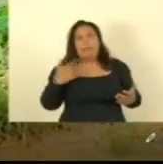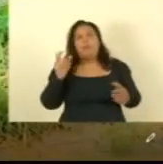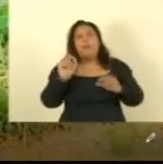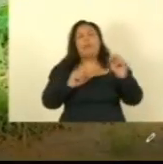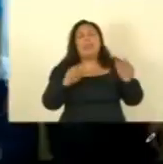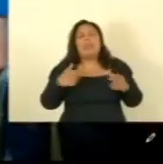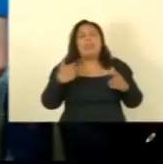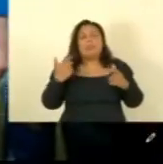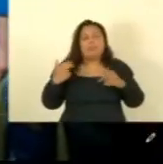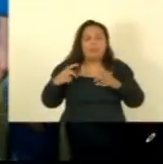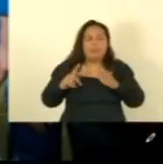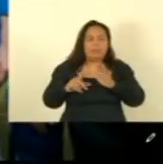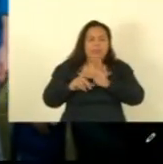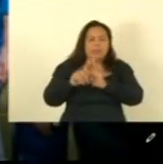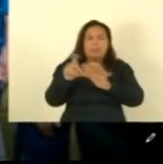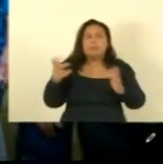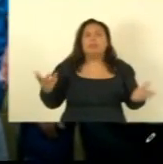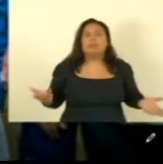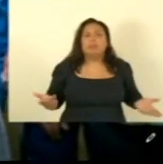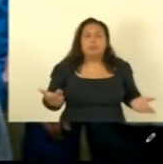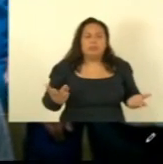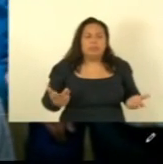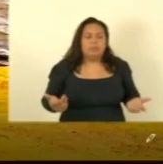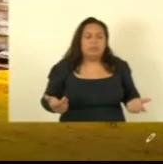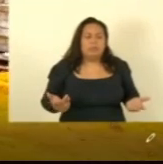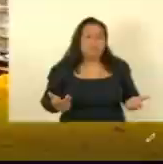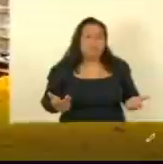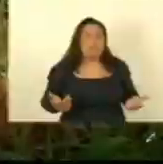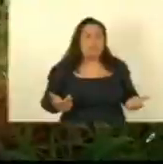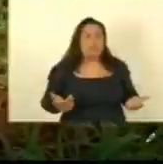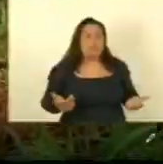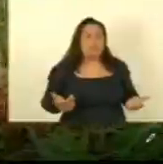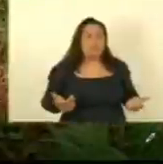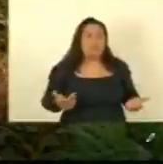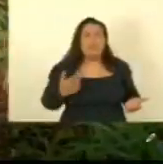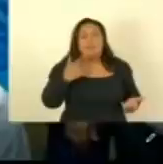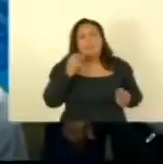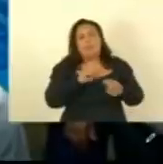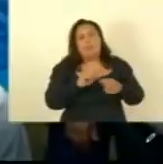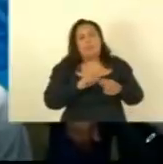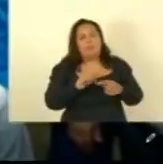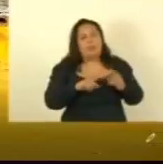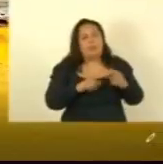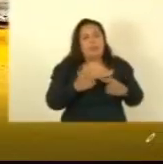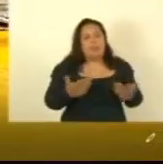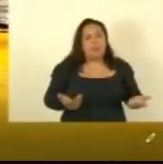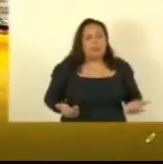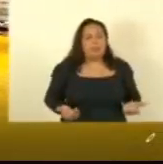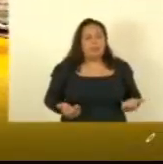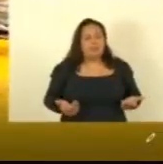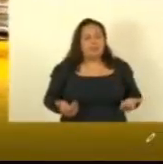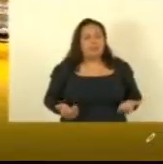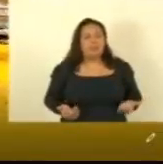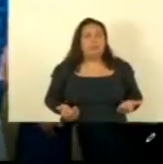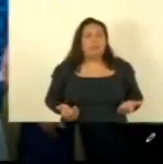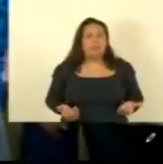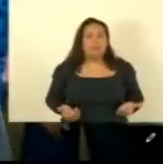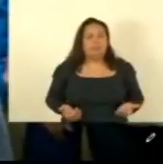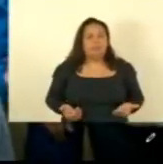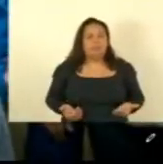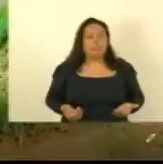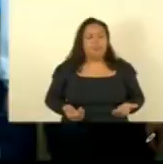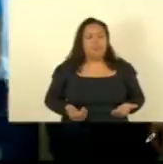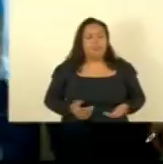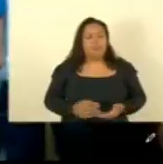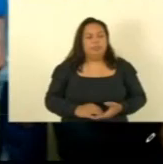de inseto, fez a parte dele, veio aqui, né? E aí o material cumpriu com a parte dele, né? De trazer, veio aqui,